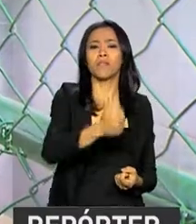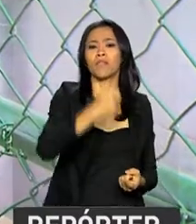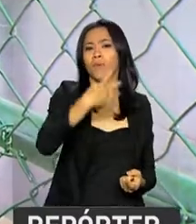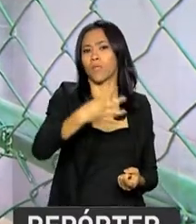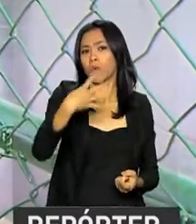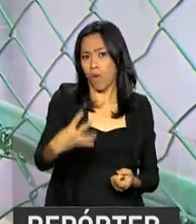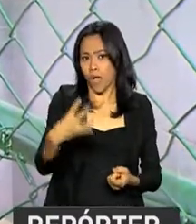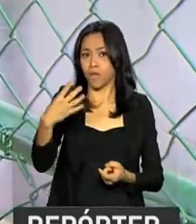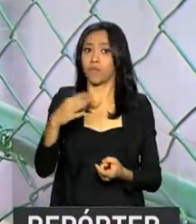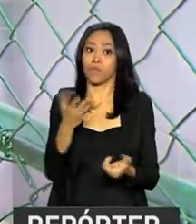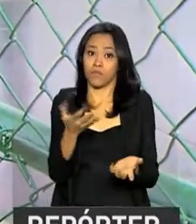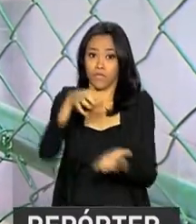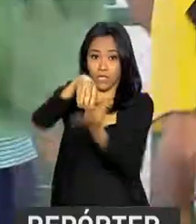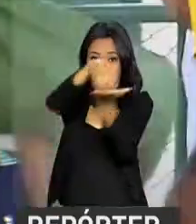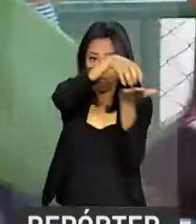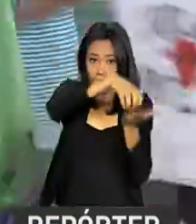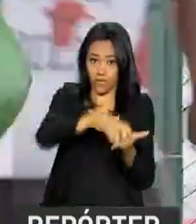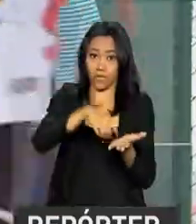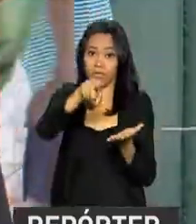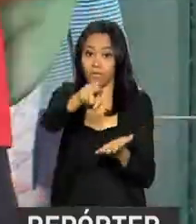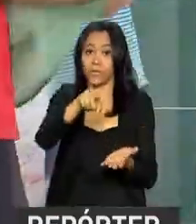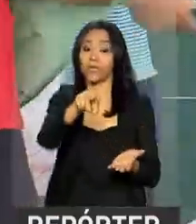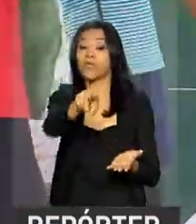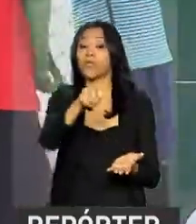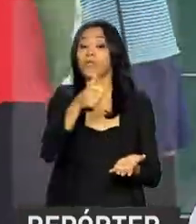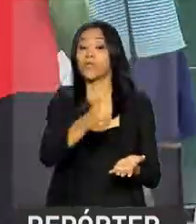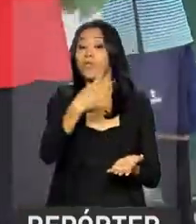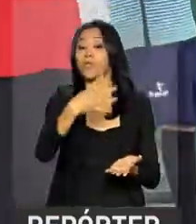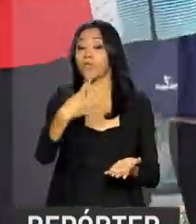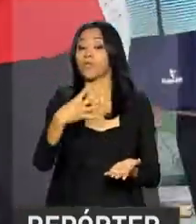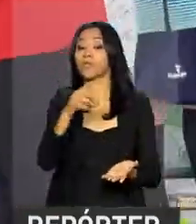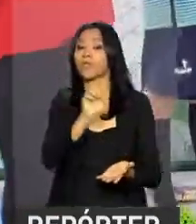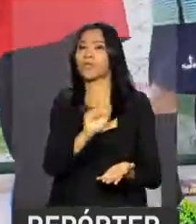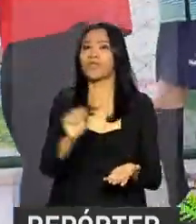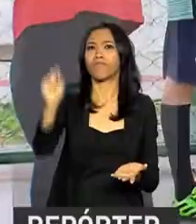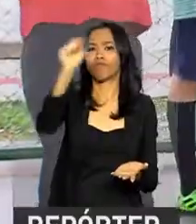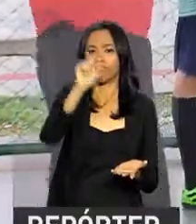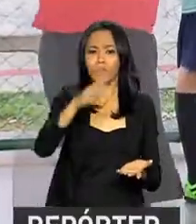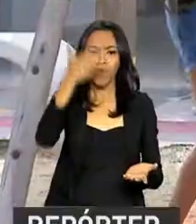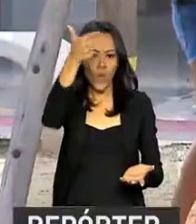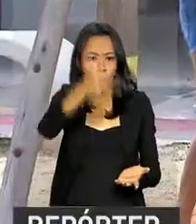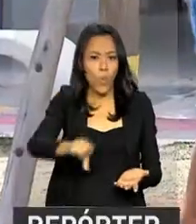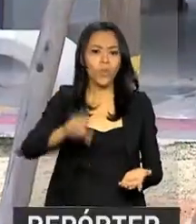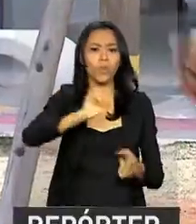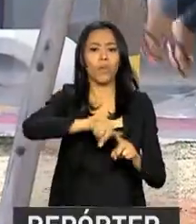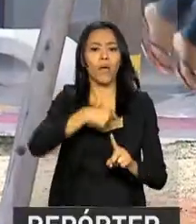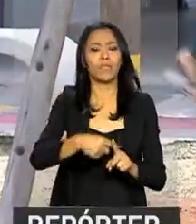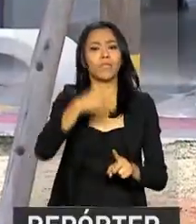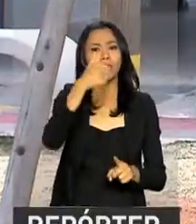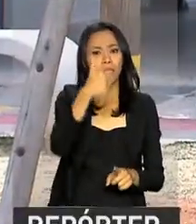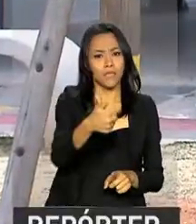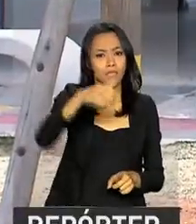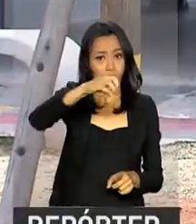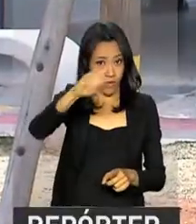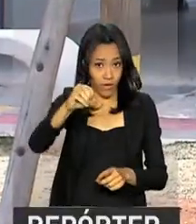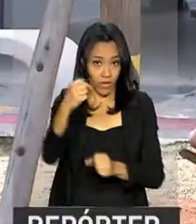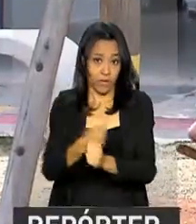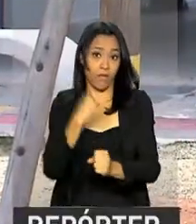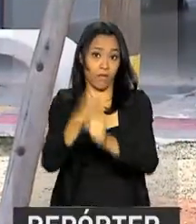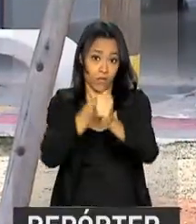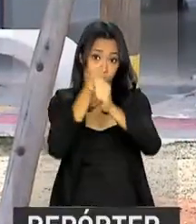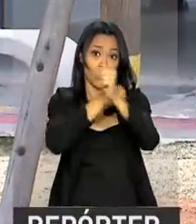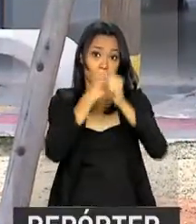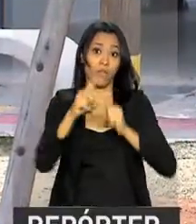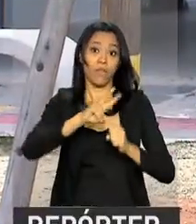em 137 cidades de 23 estados brasileiros. Outros 190 estão em construção e devem